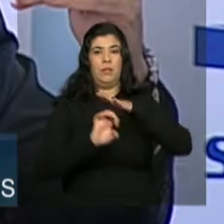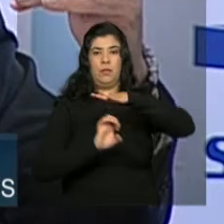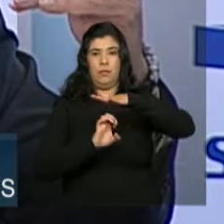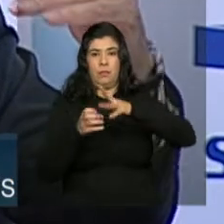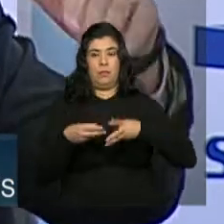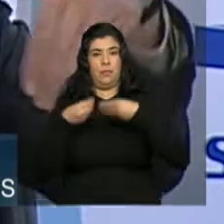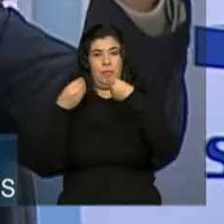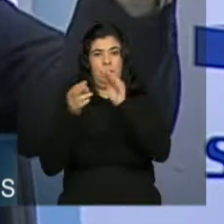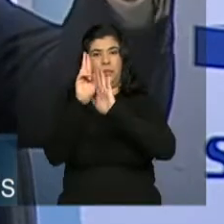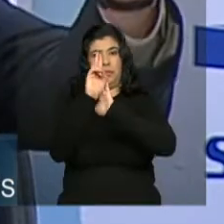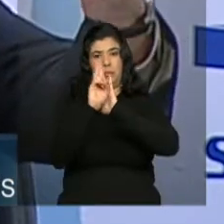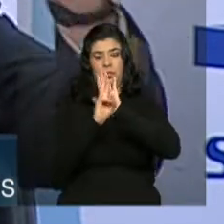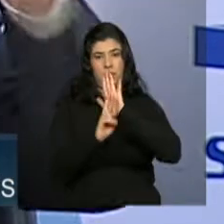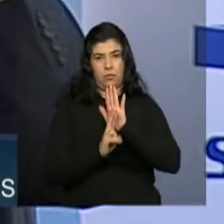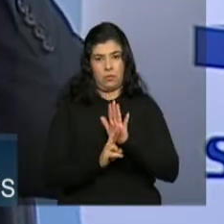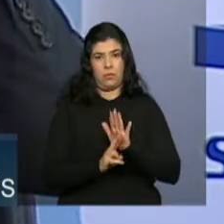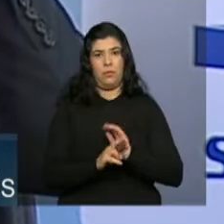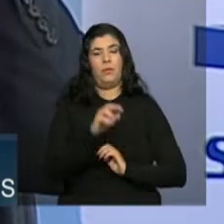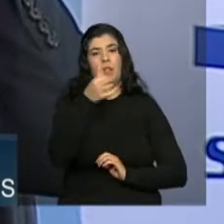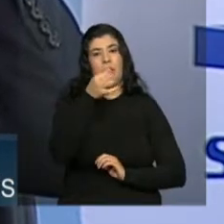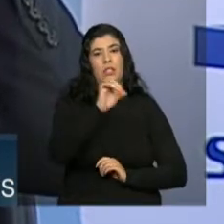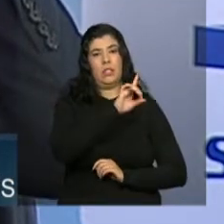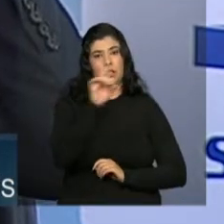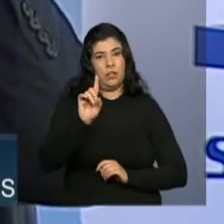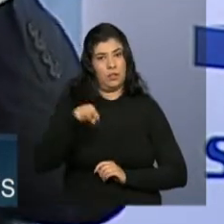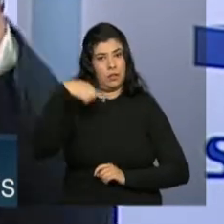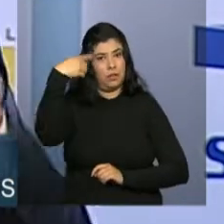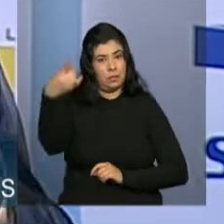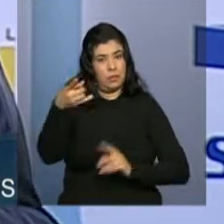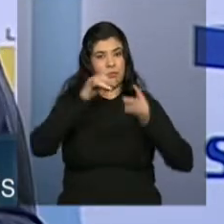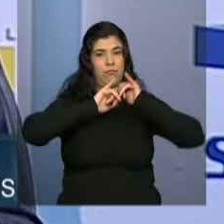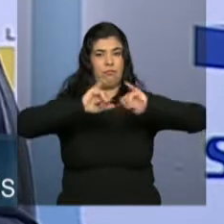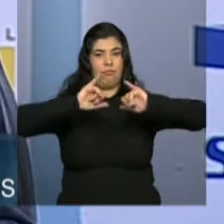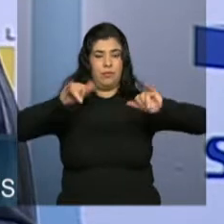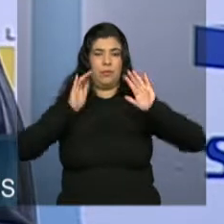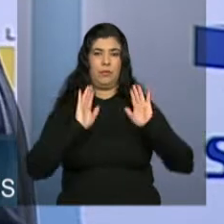em setembro 60 dias depois da divulgado